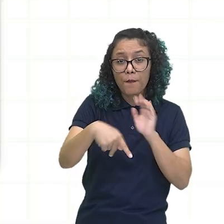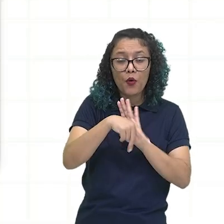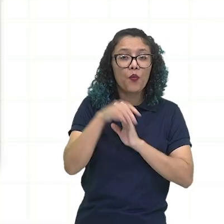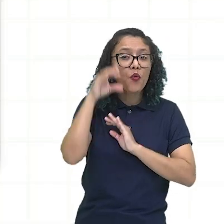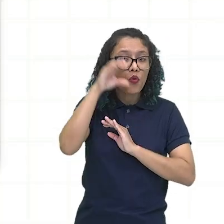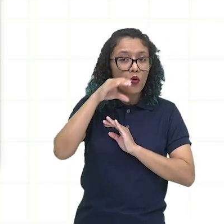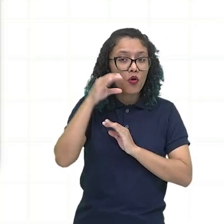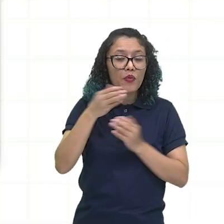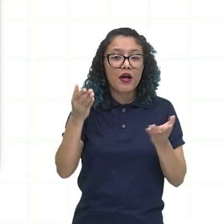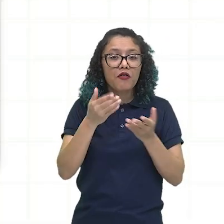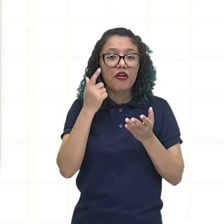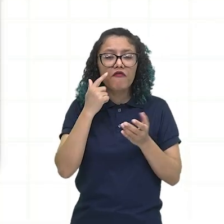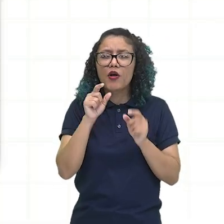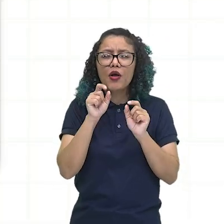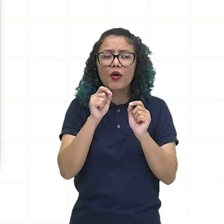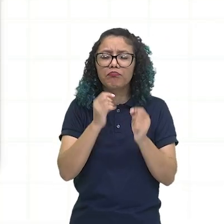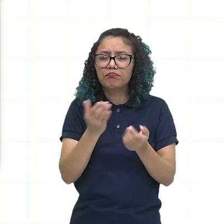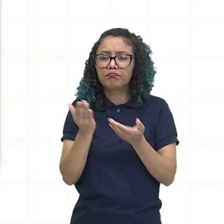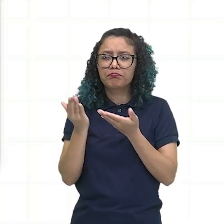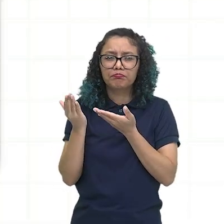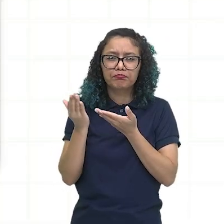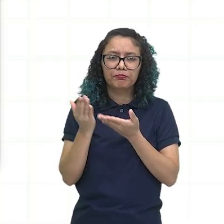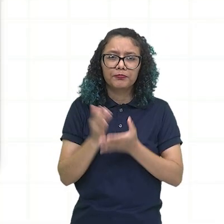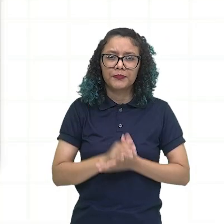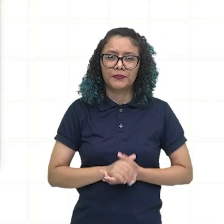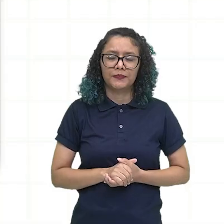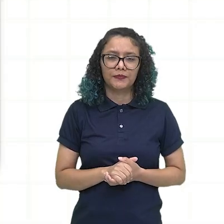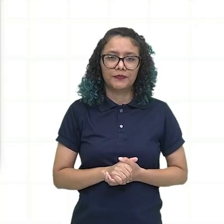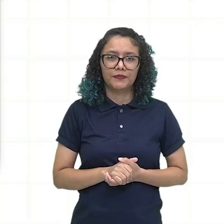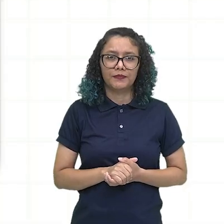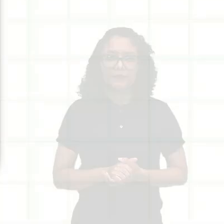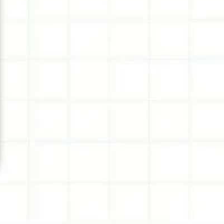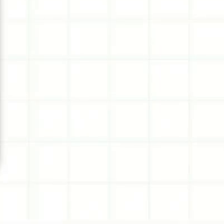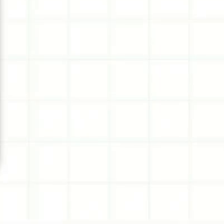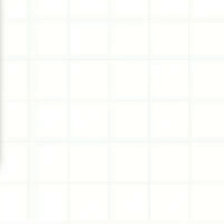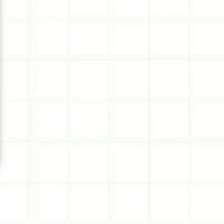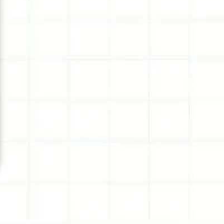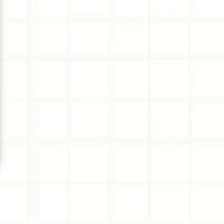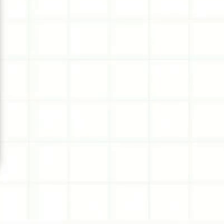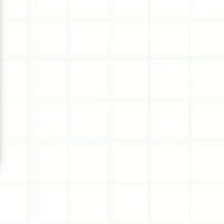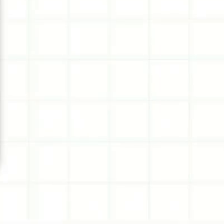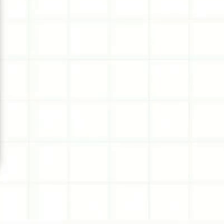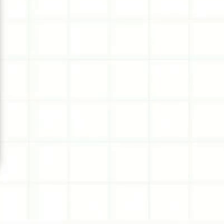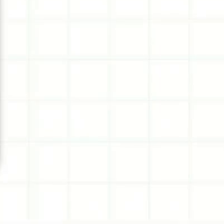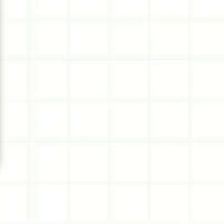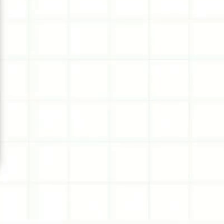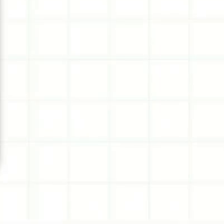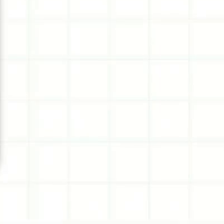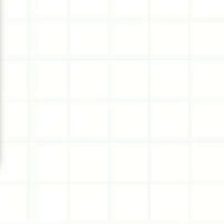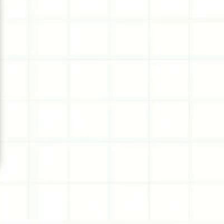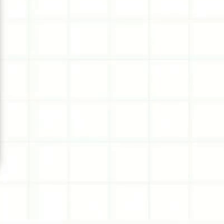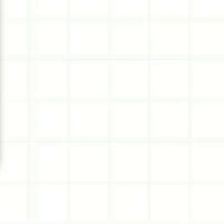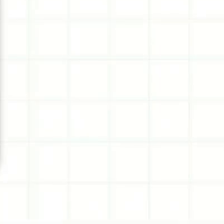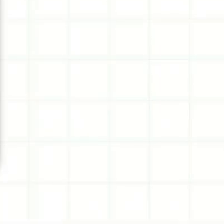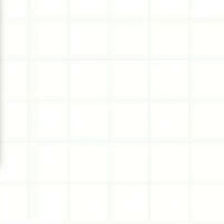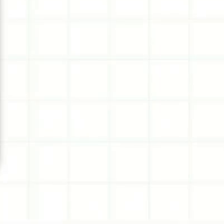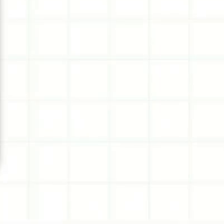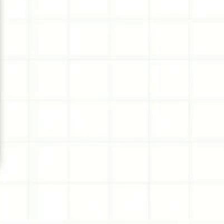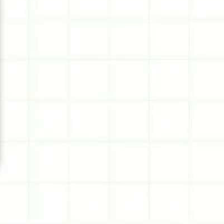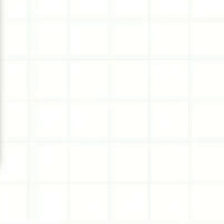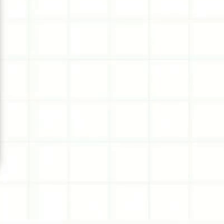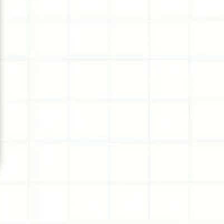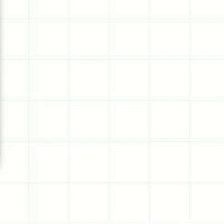e vejam vocês ali, ó, que de Letícia lá para a cidade de Pasto, né, temos aí